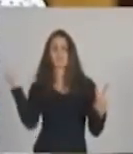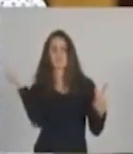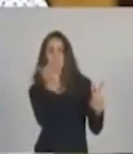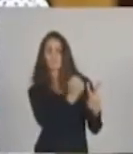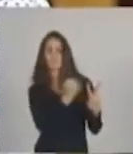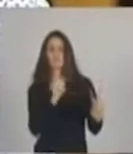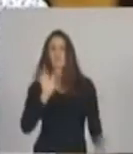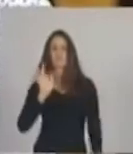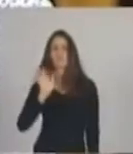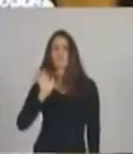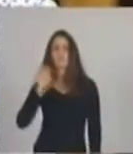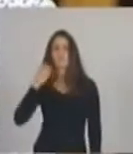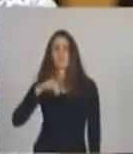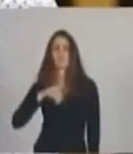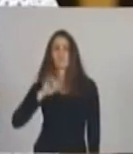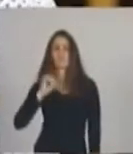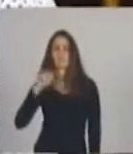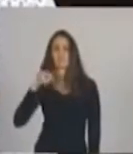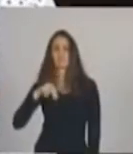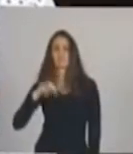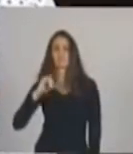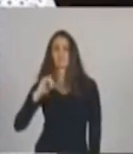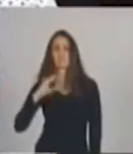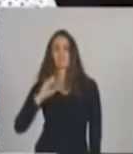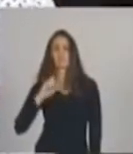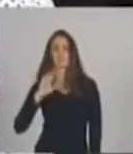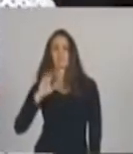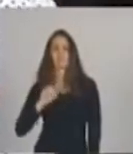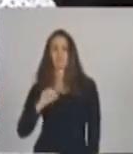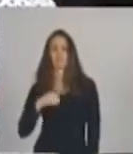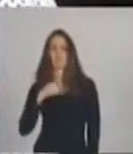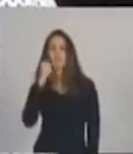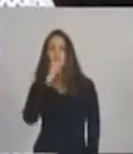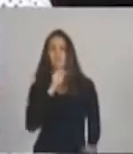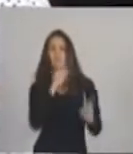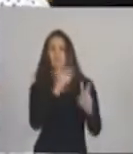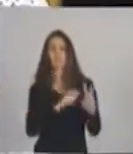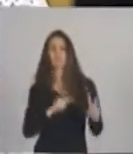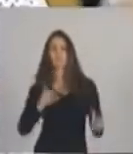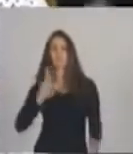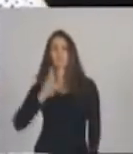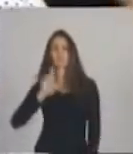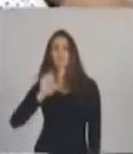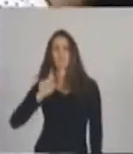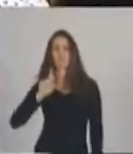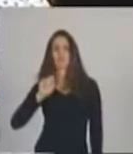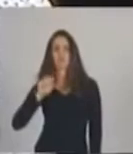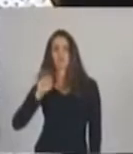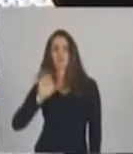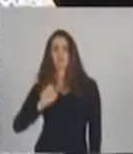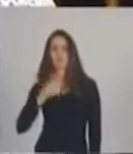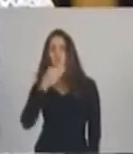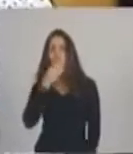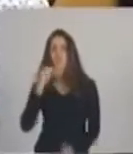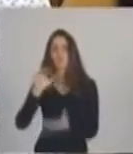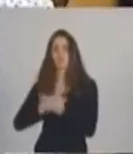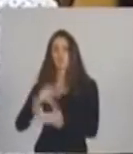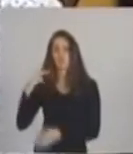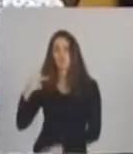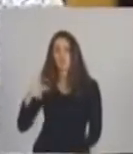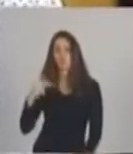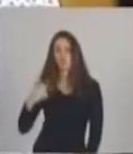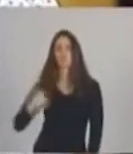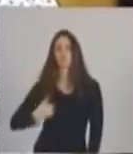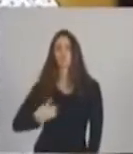38 anos, de Rio Bananal, Regiane Caetano, que foi morta pelo marido Kleber, de 41 anos. Então,